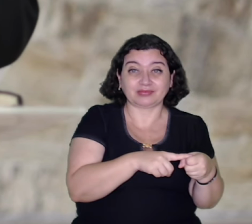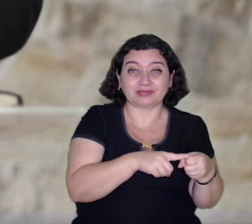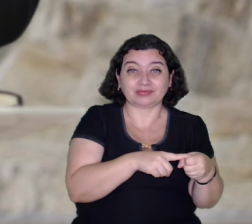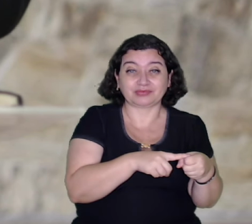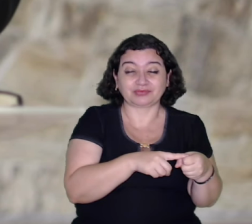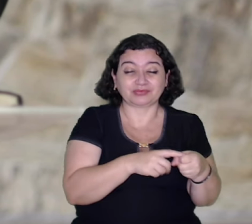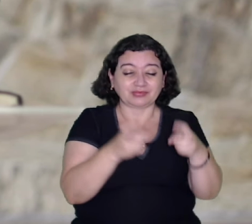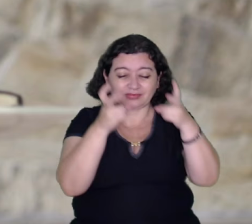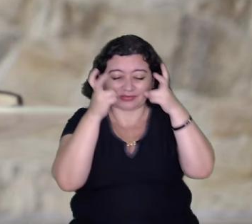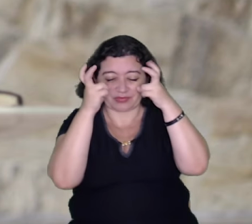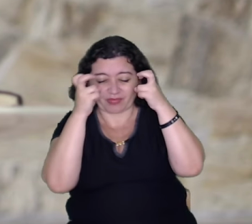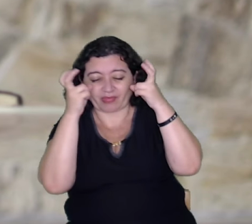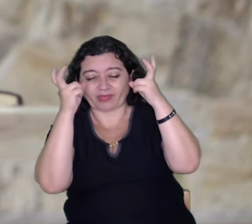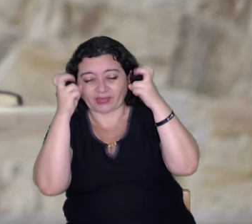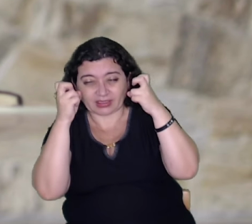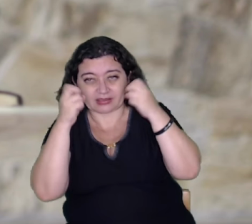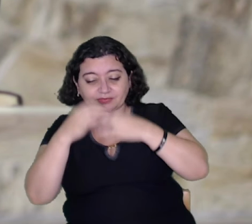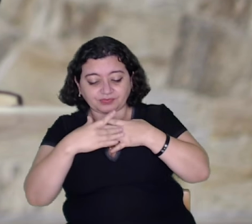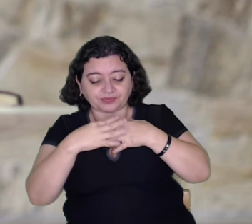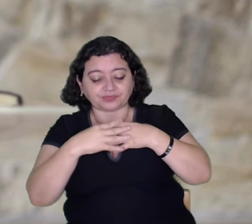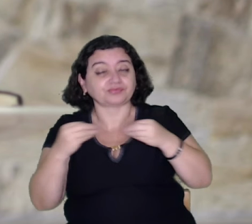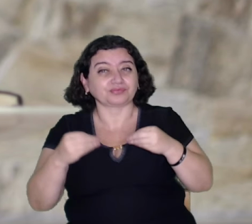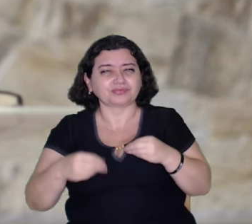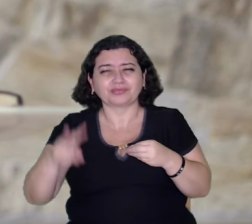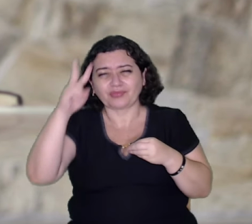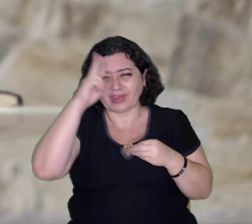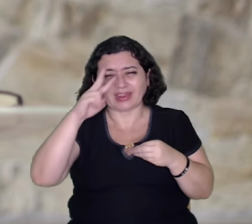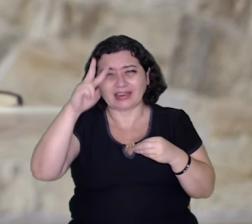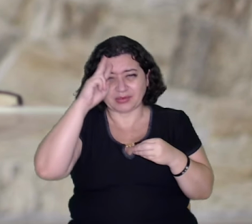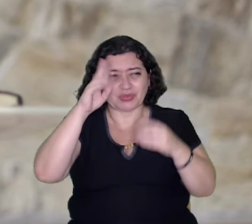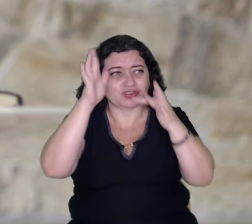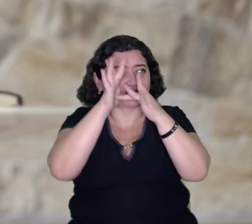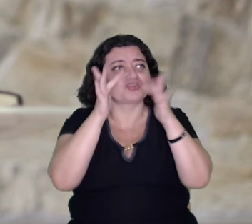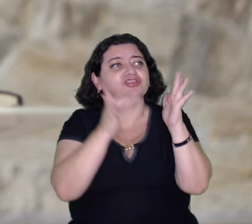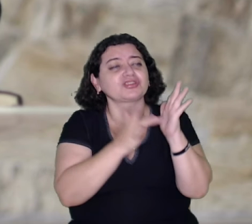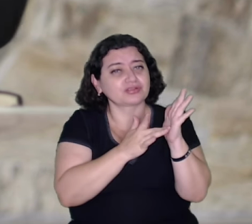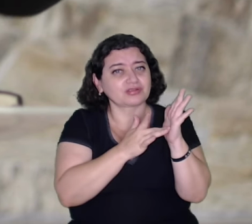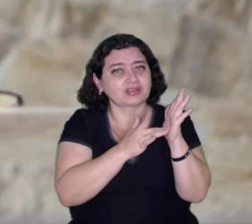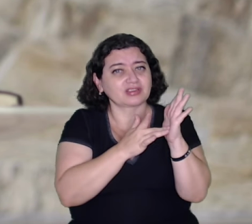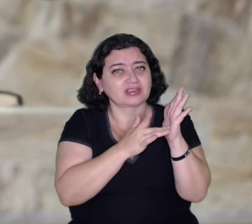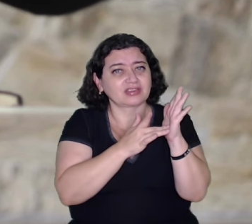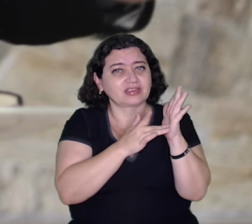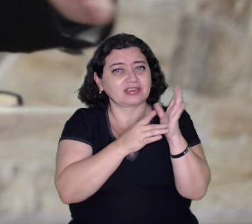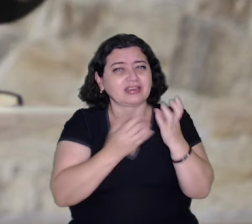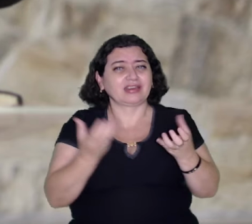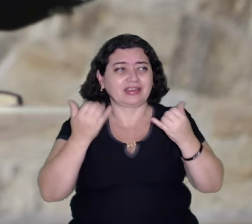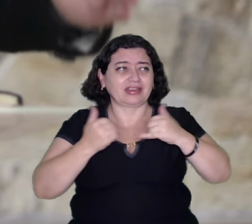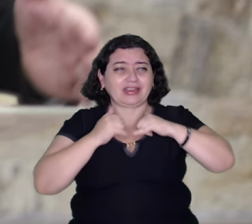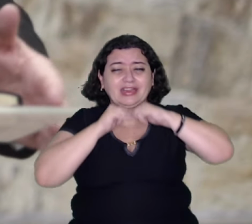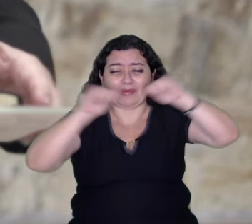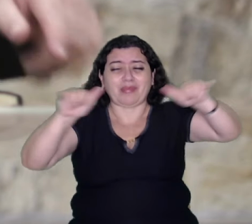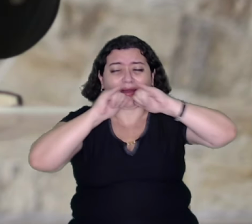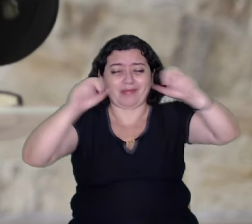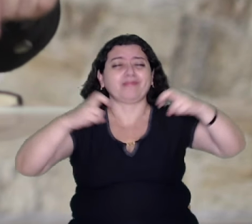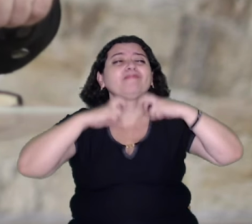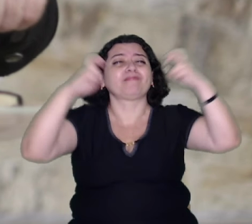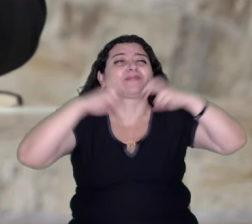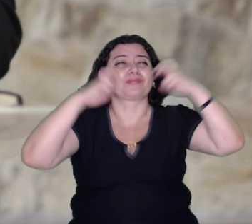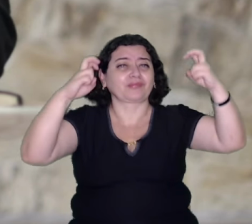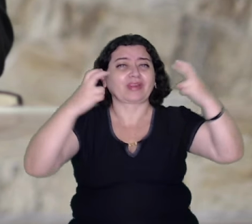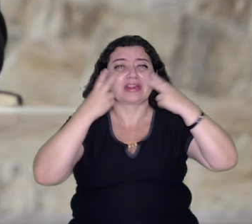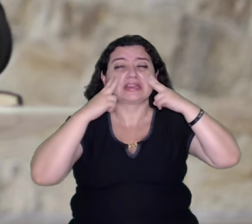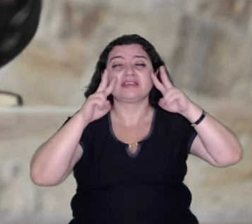e percebeu que foi curado, que lembrou quem o curou e queria declarar isso em alta voz, para aquele